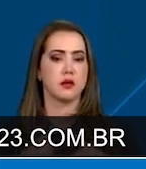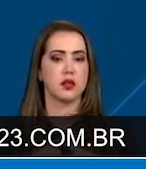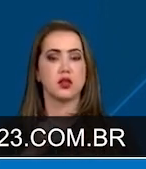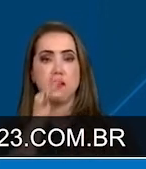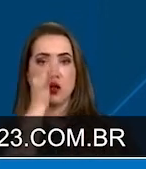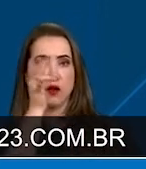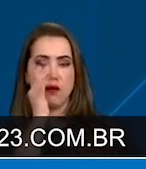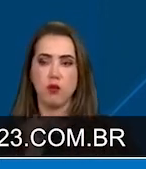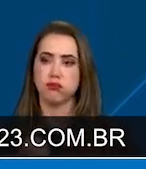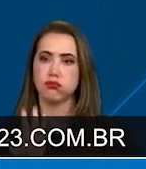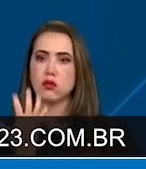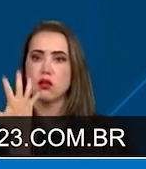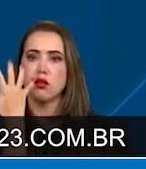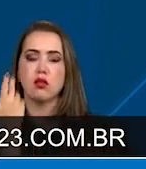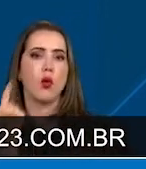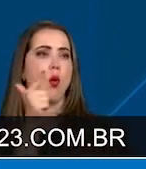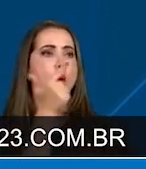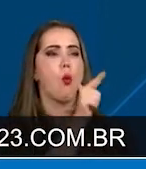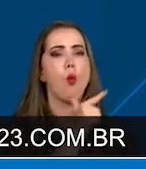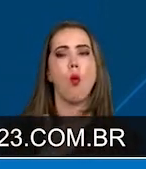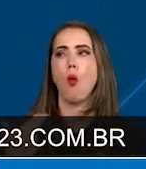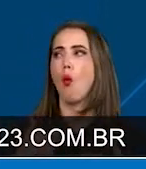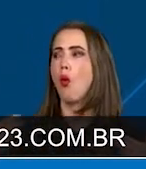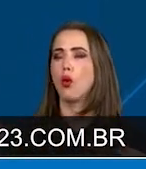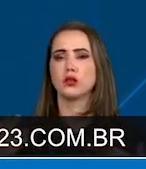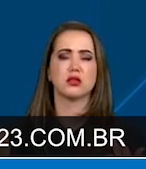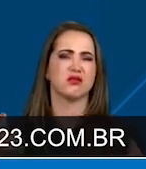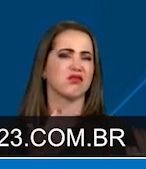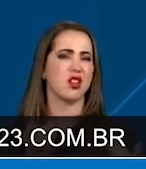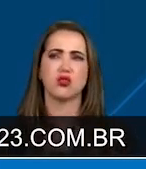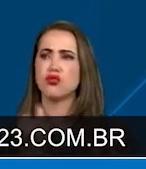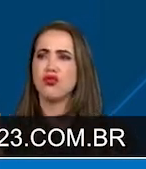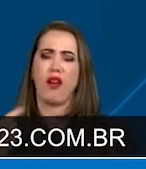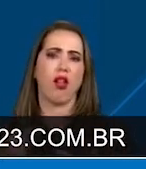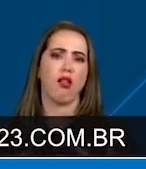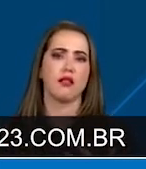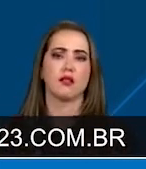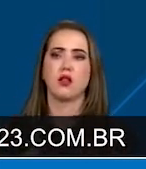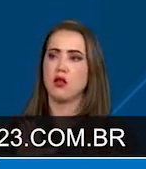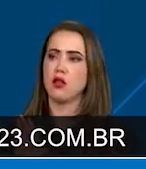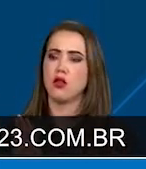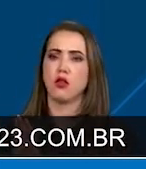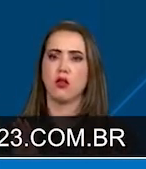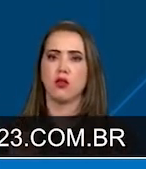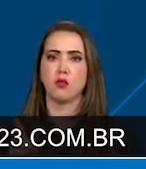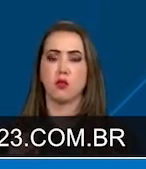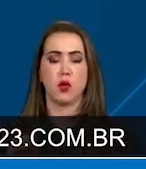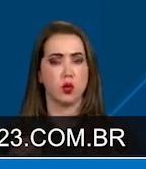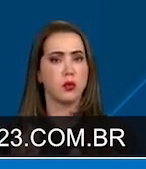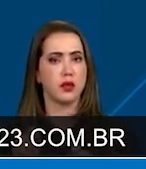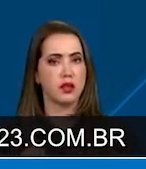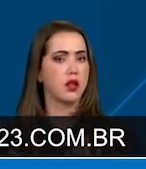planta similar à aroeira, similar à camomila, similar ao boldo, por exemplo, que as pessoas poderiam